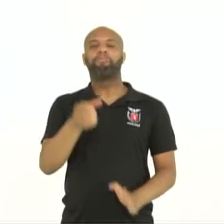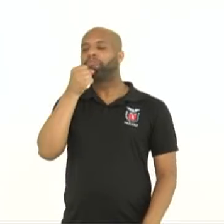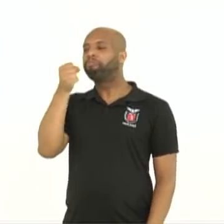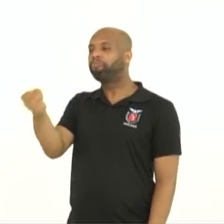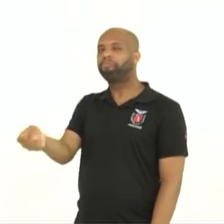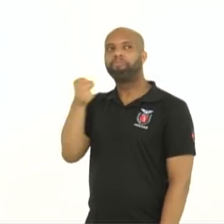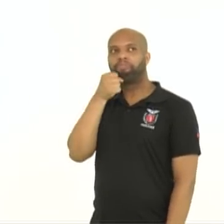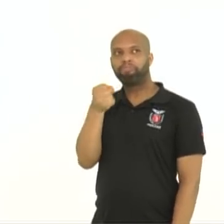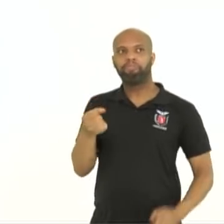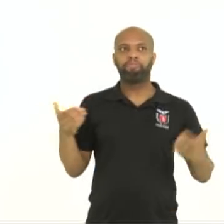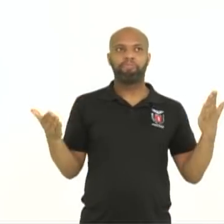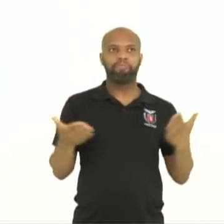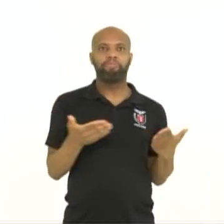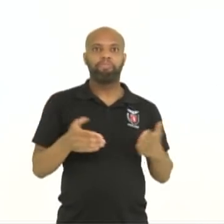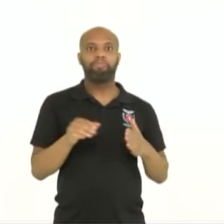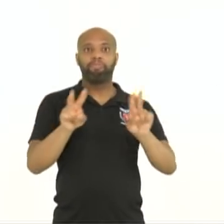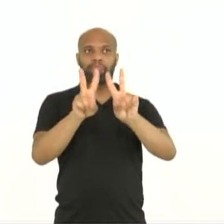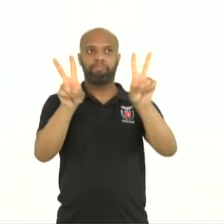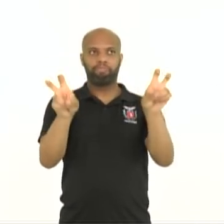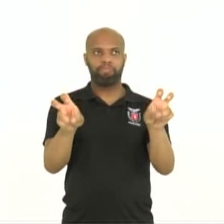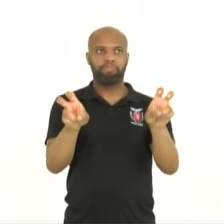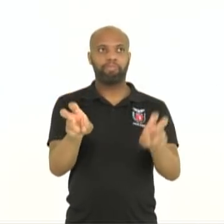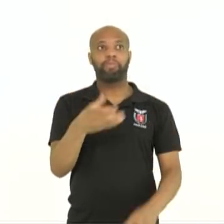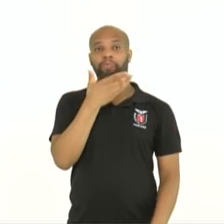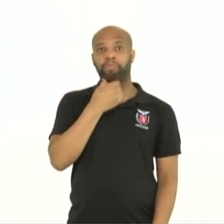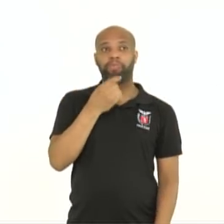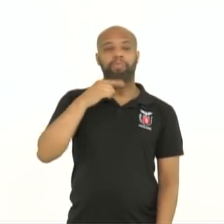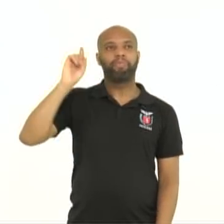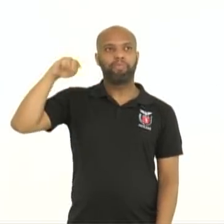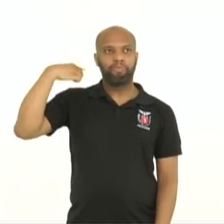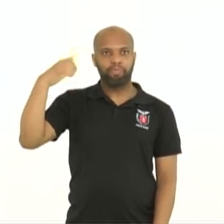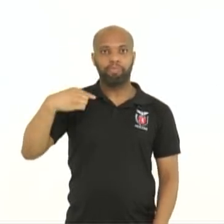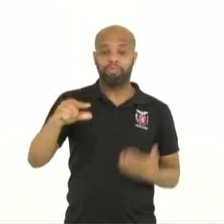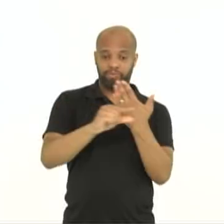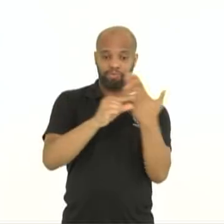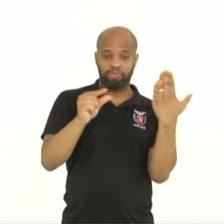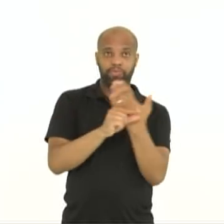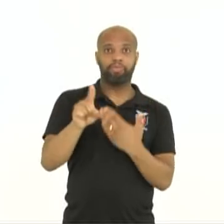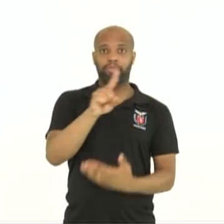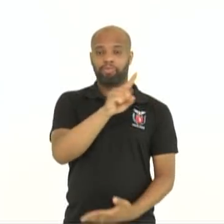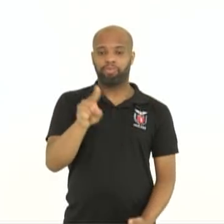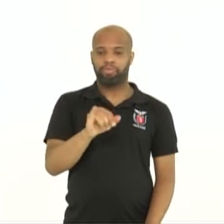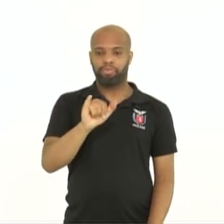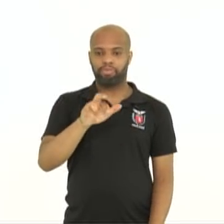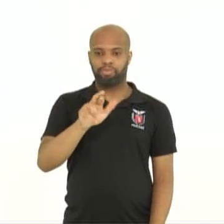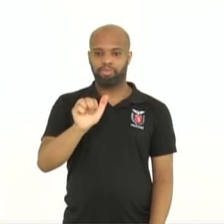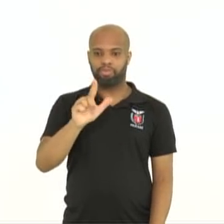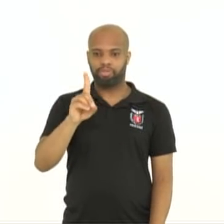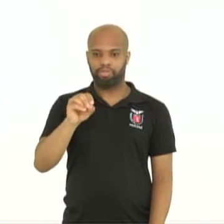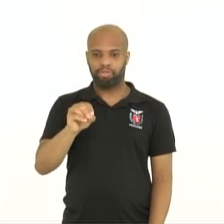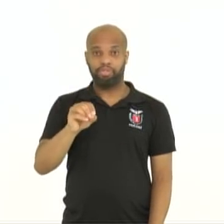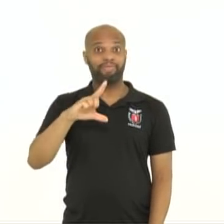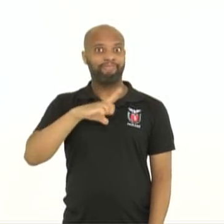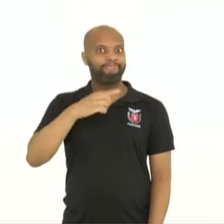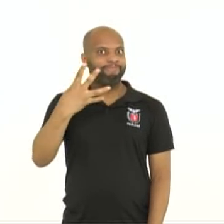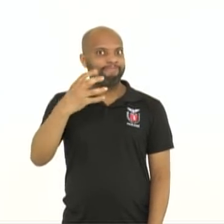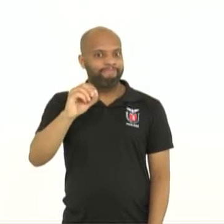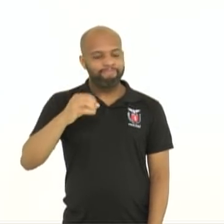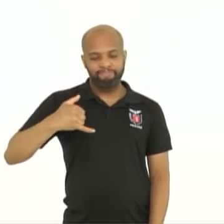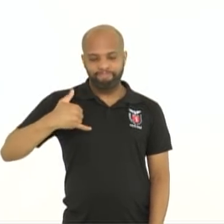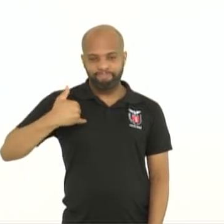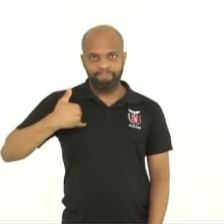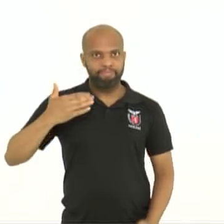Entrevista. Vamos ver aqui então o título. O menino maluquinho de Ziraldo faz 40 anos. Veja a